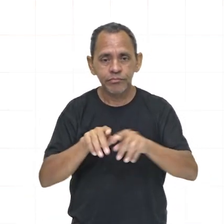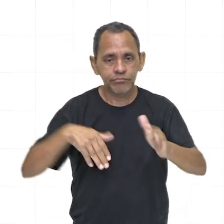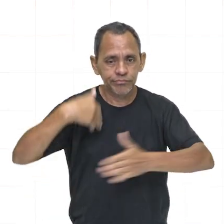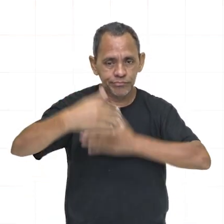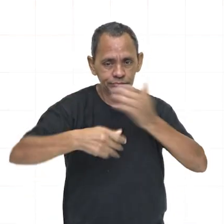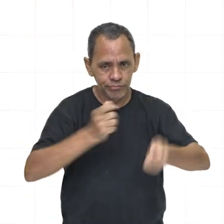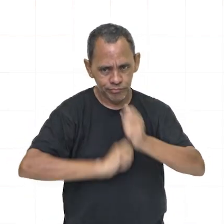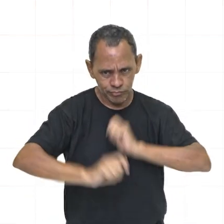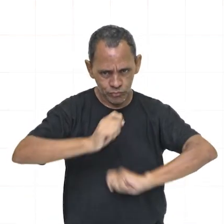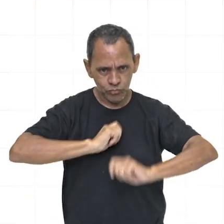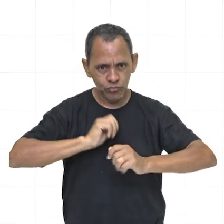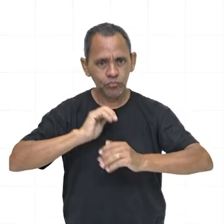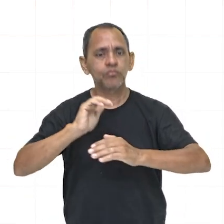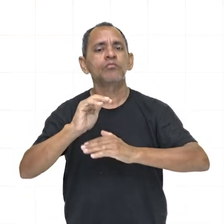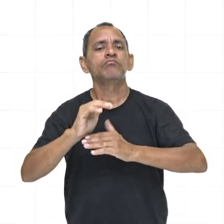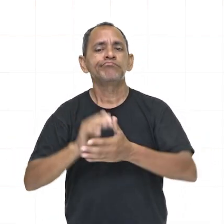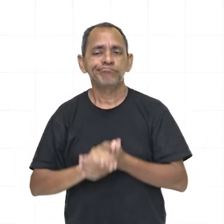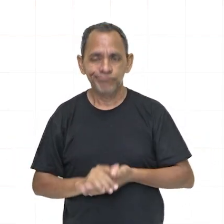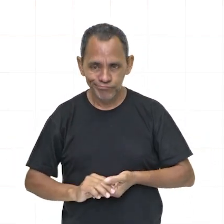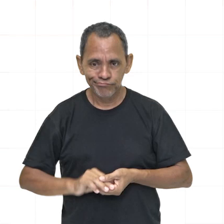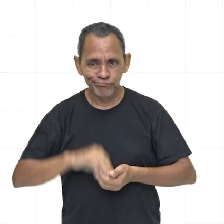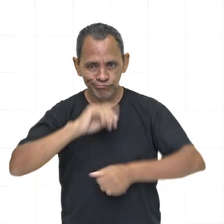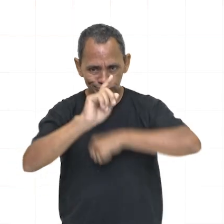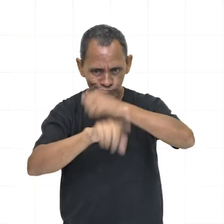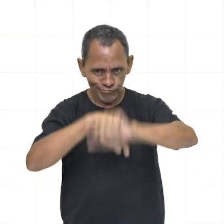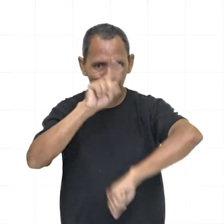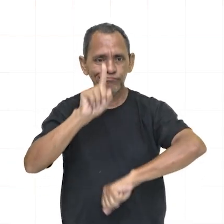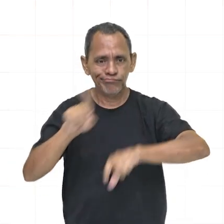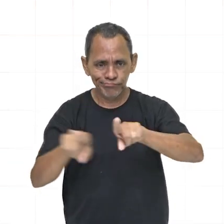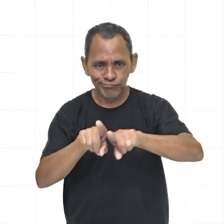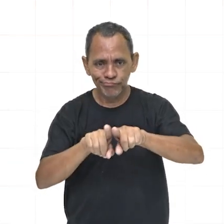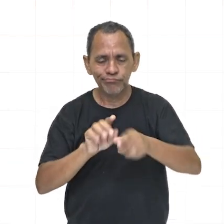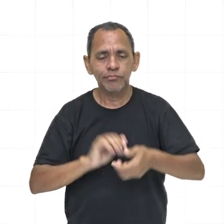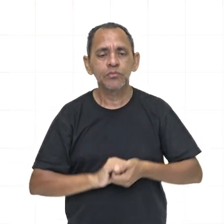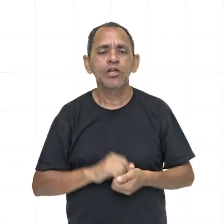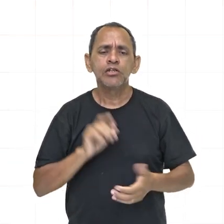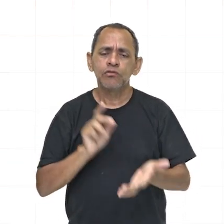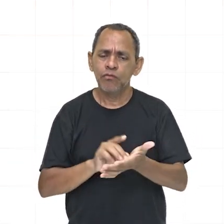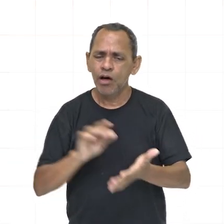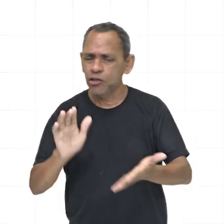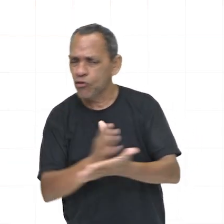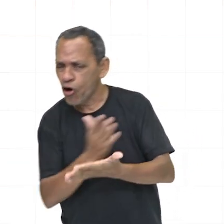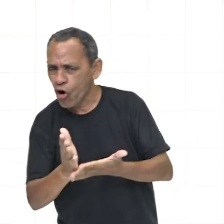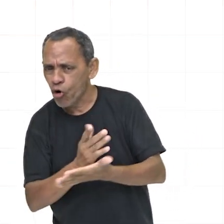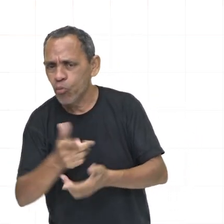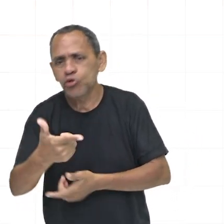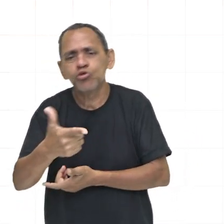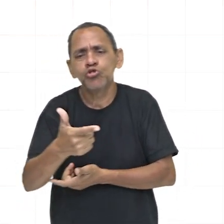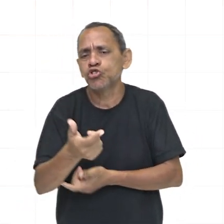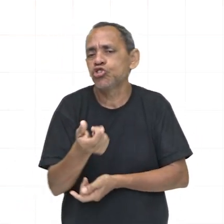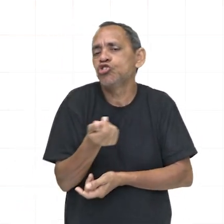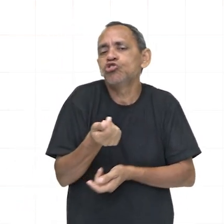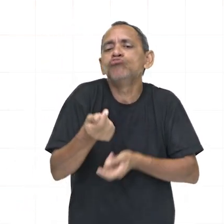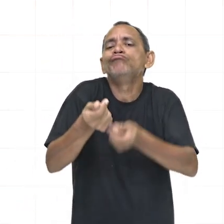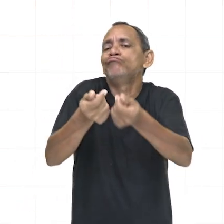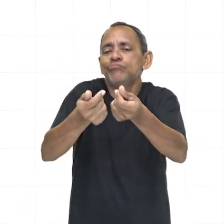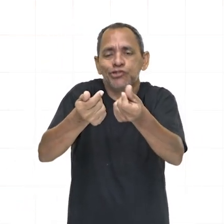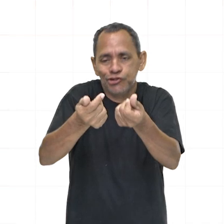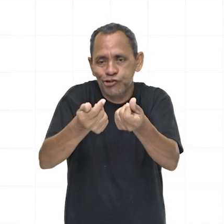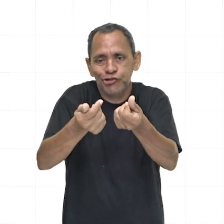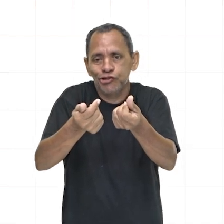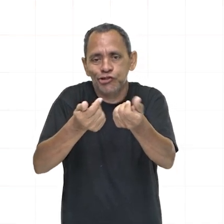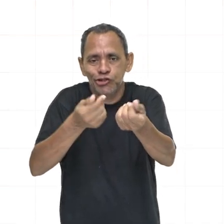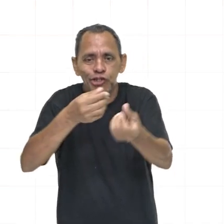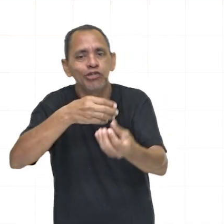que algumas, em determinadas épocas, não tivessem transações econômicas com dinheiro, mas elas tinham valores, elas tinham o